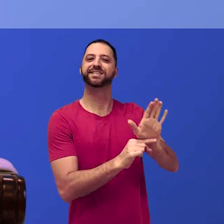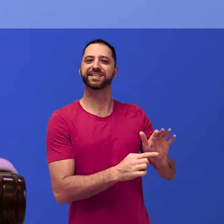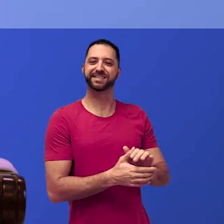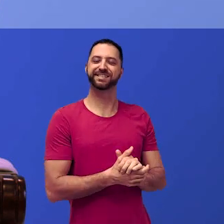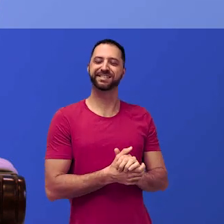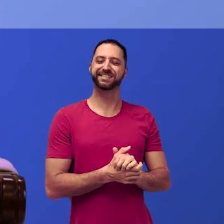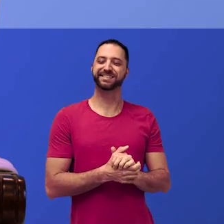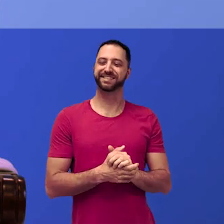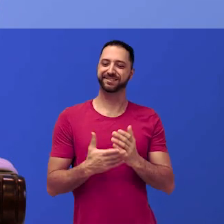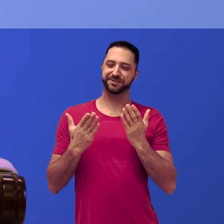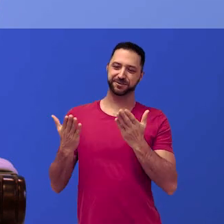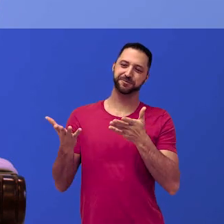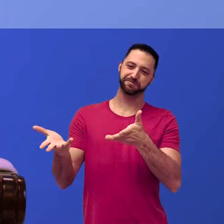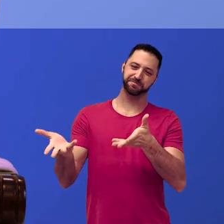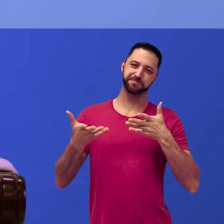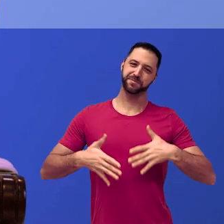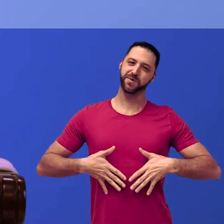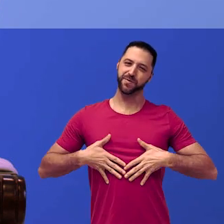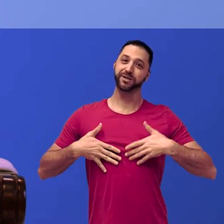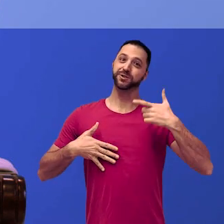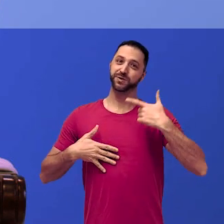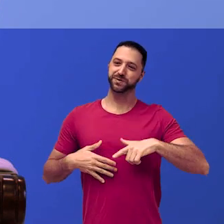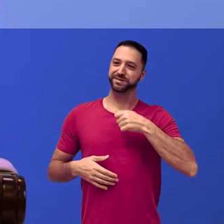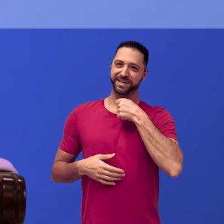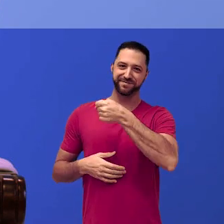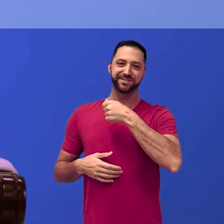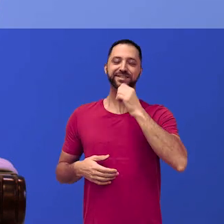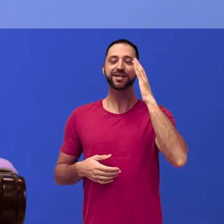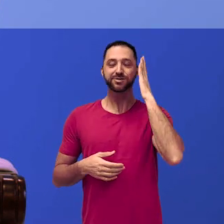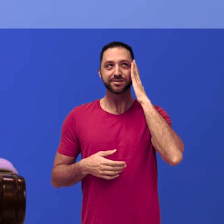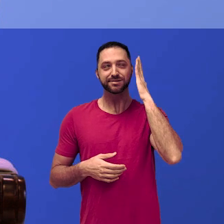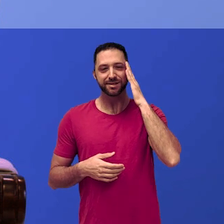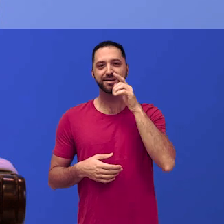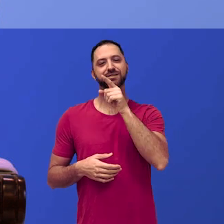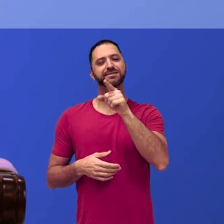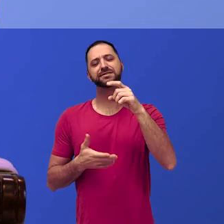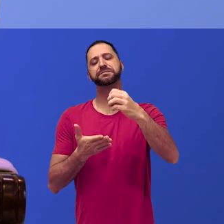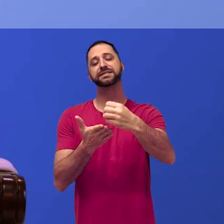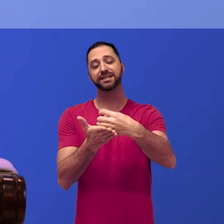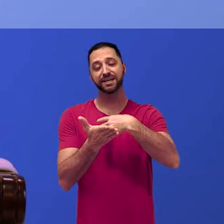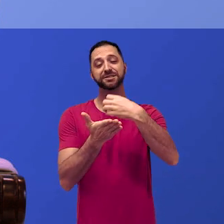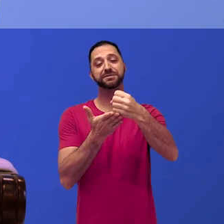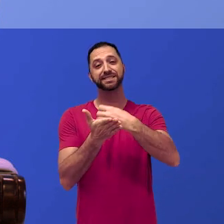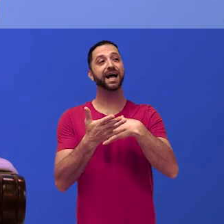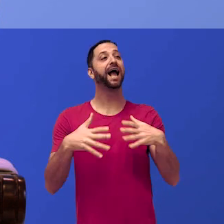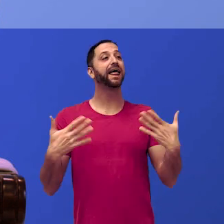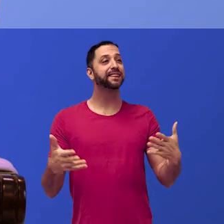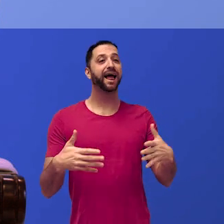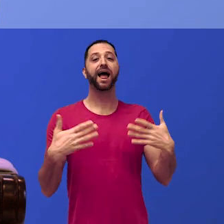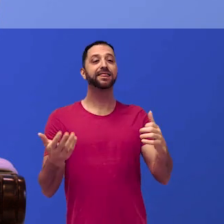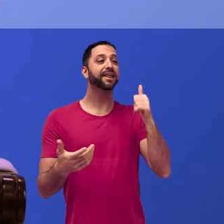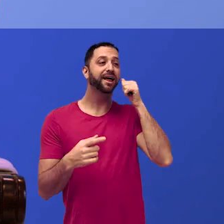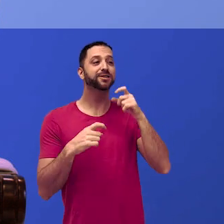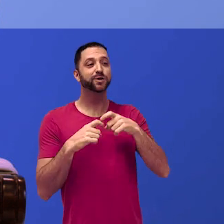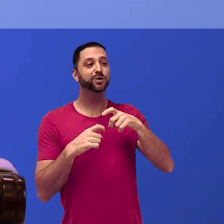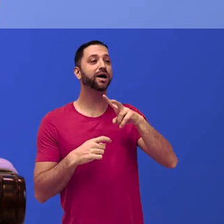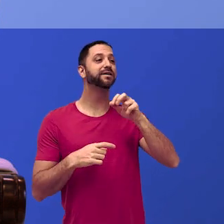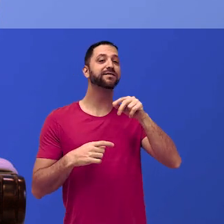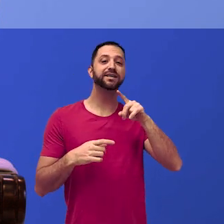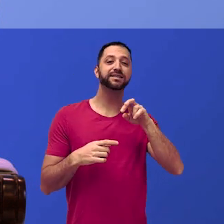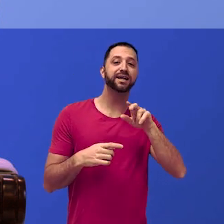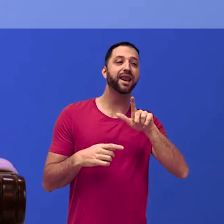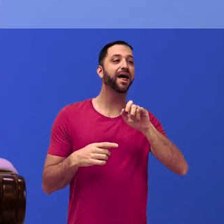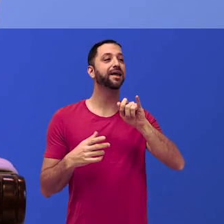uma grande honra a gente recebê-la aqui novamente. Eu sei que vocês têm pedido, todo mundo manda mensagem, cadê a doutora